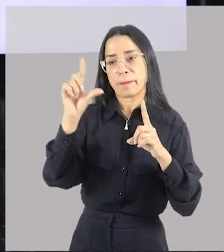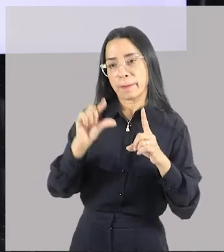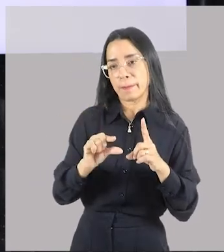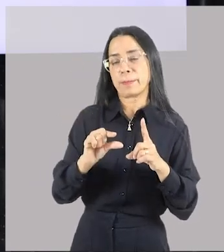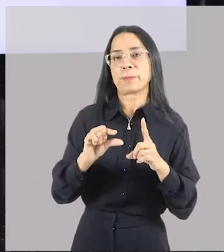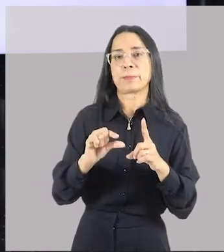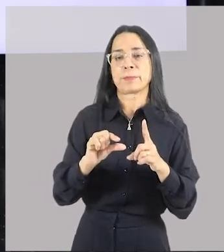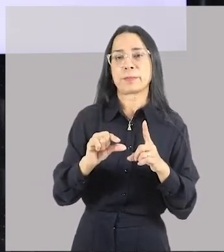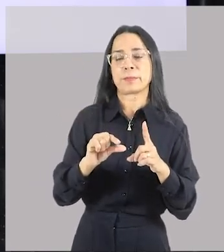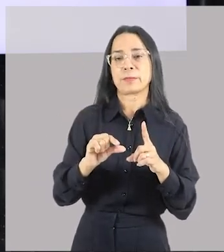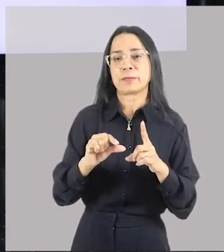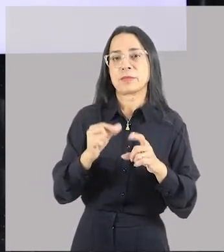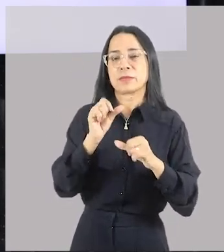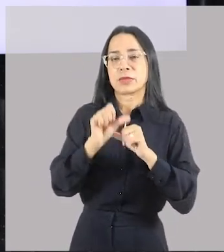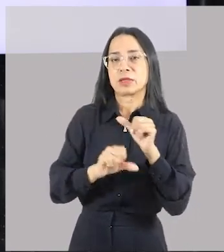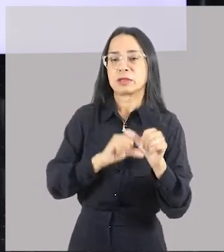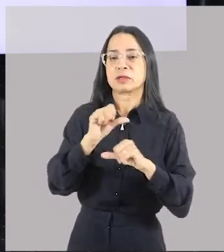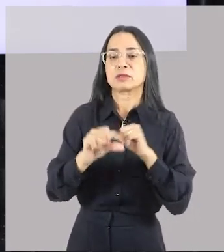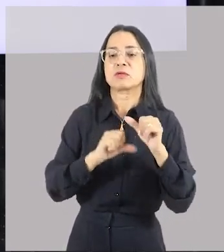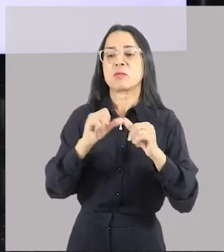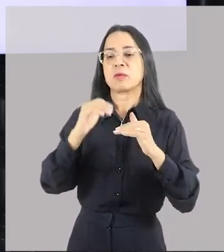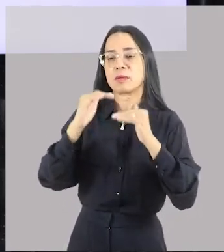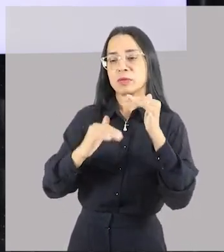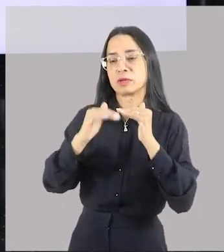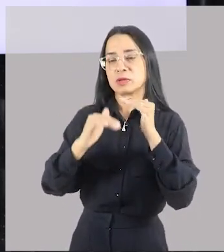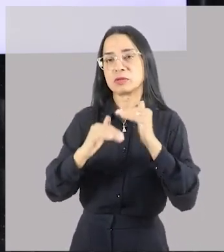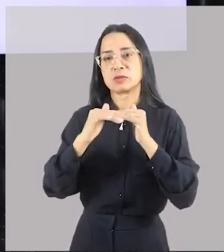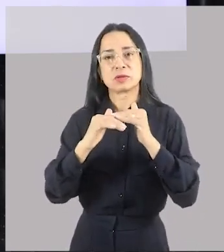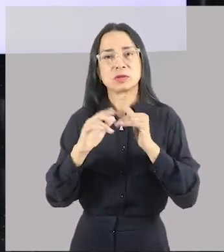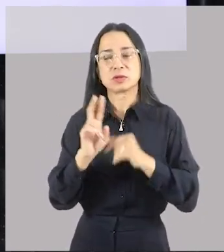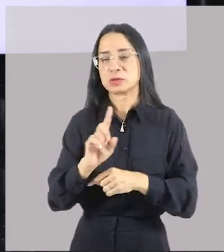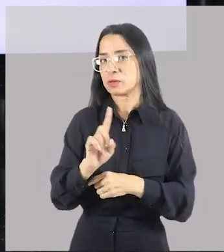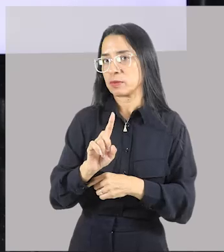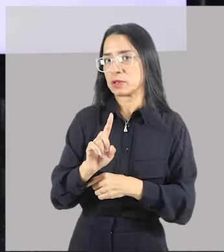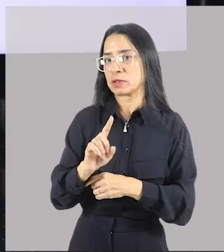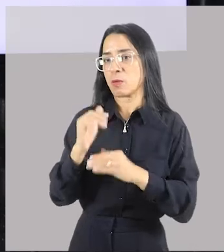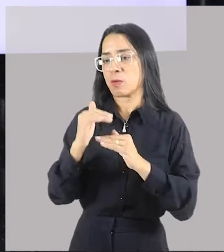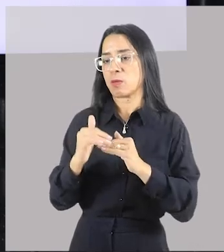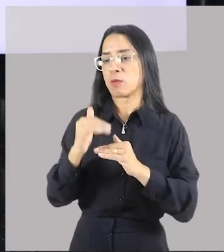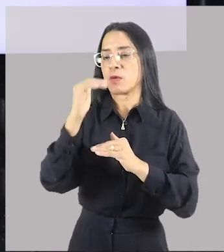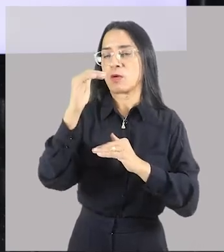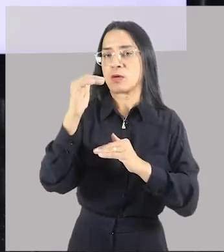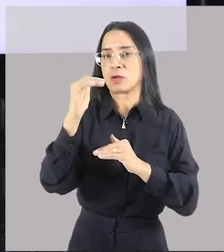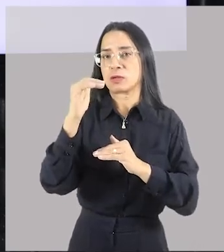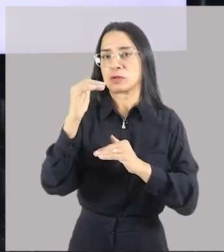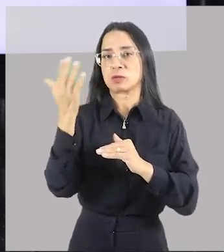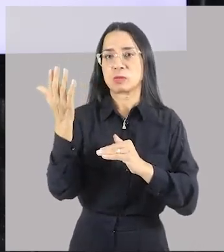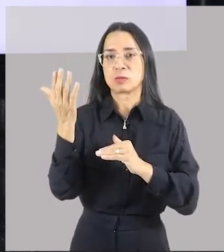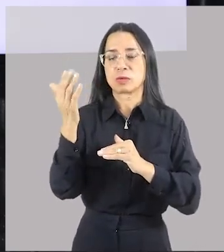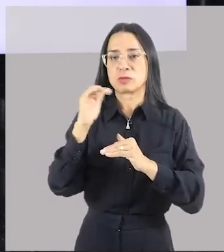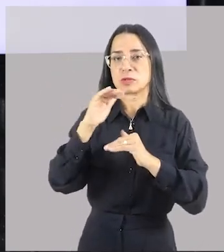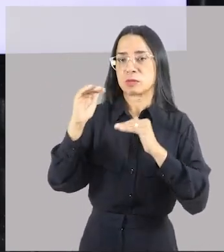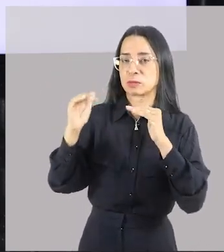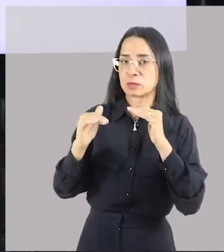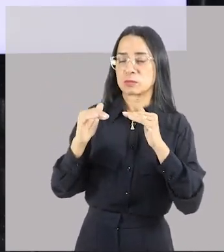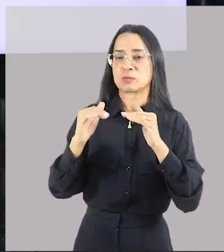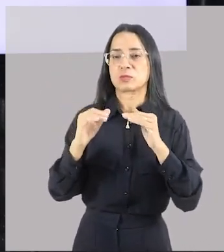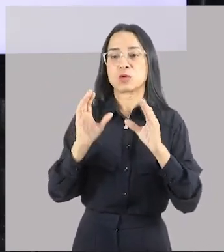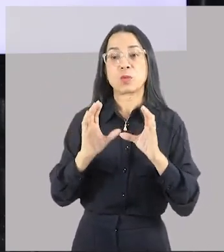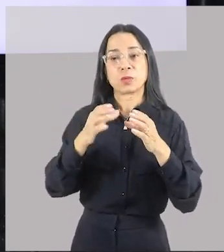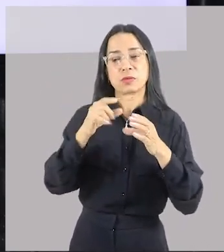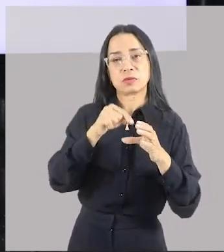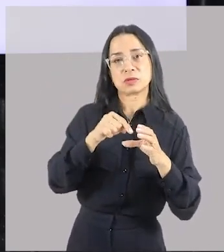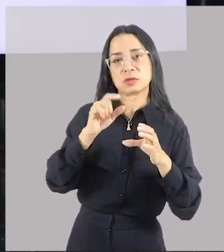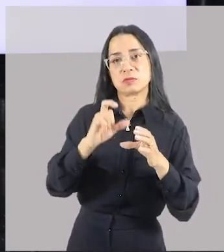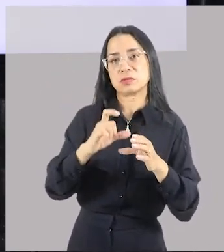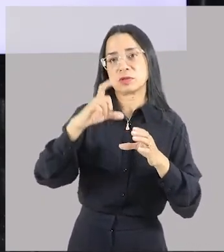baixa, que vai gerar uma desigualdade que não é tão intensa, não é tão elevada quanto se a concentração fosse alta. E